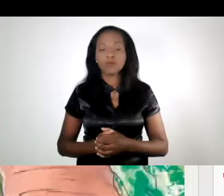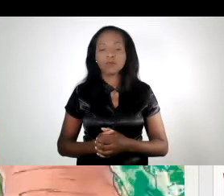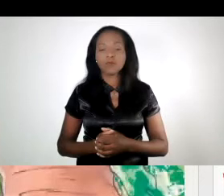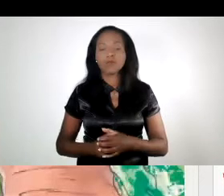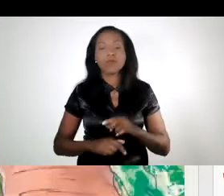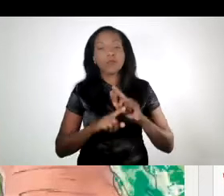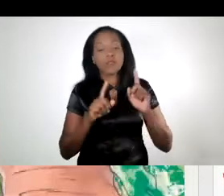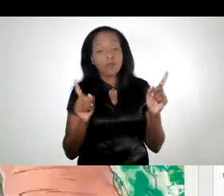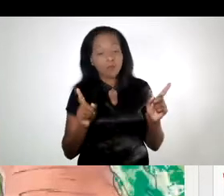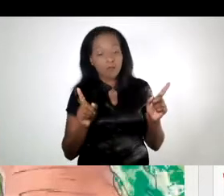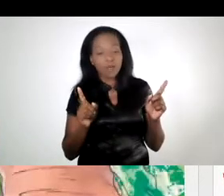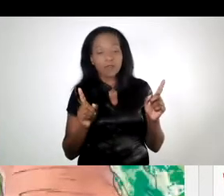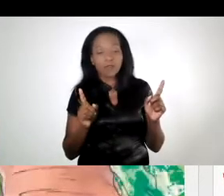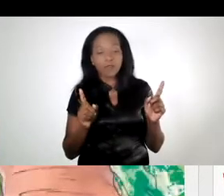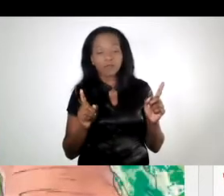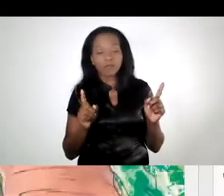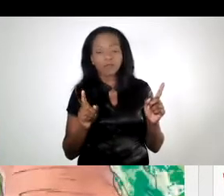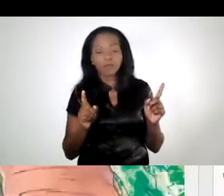Mas